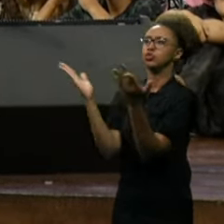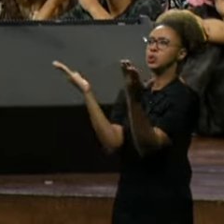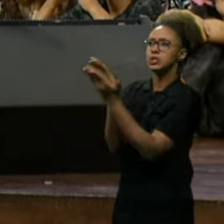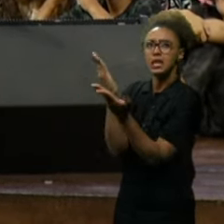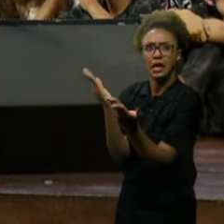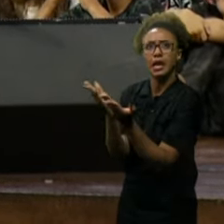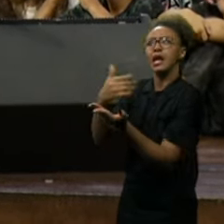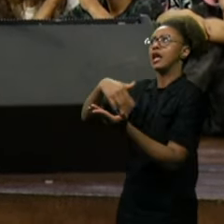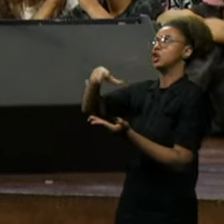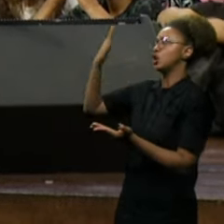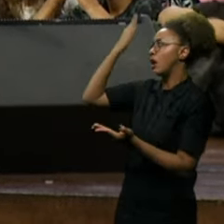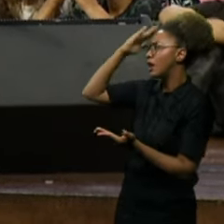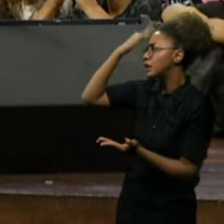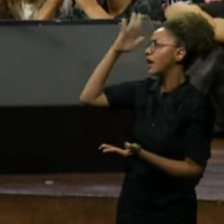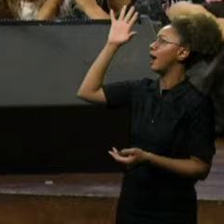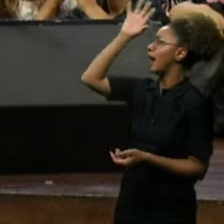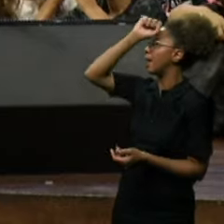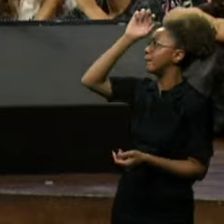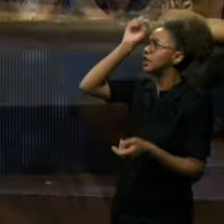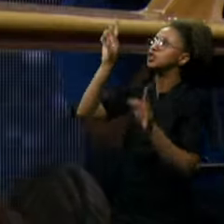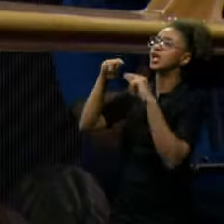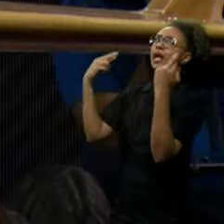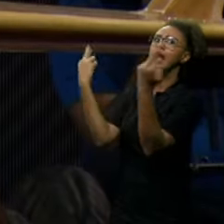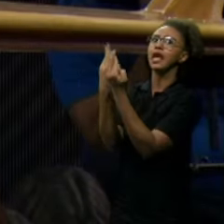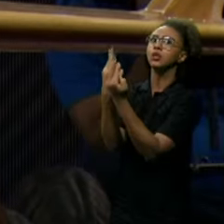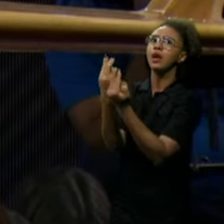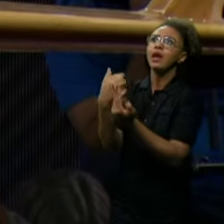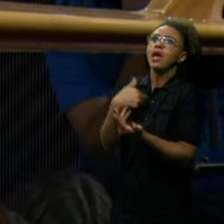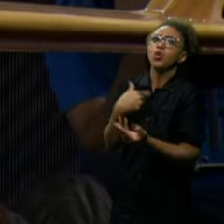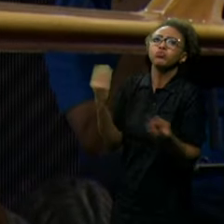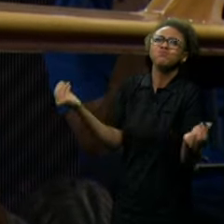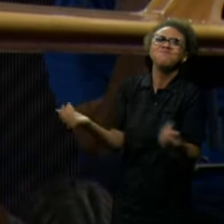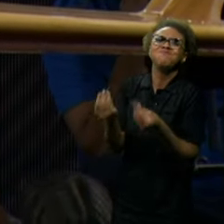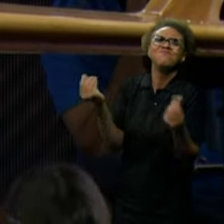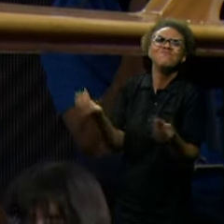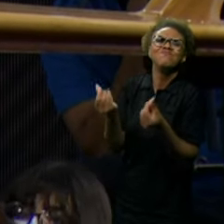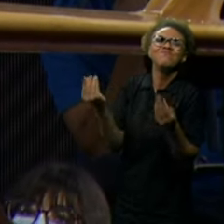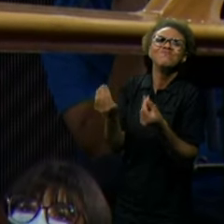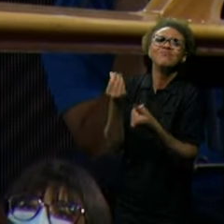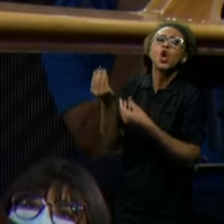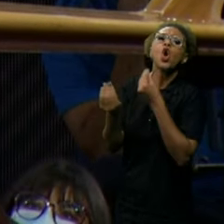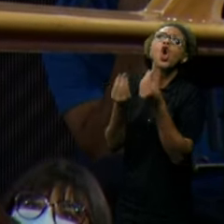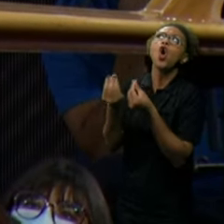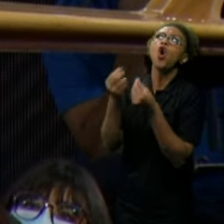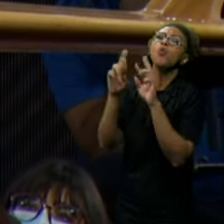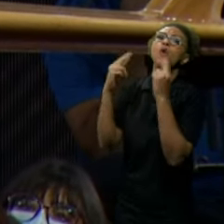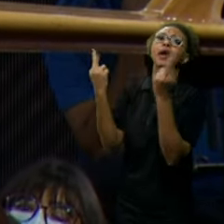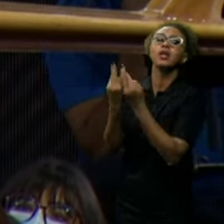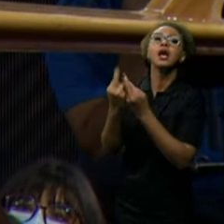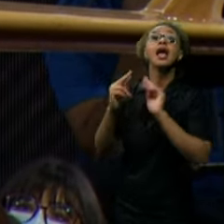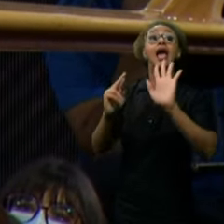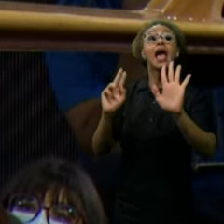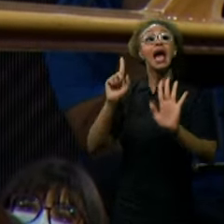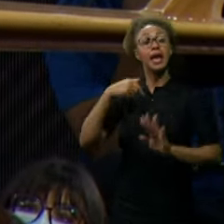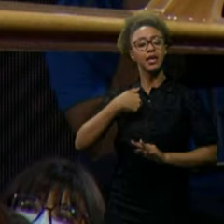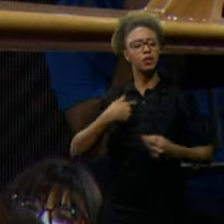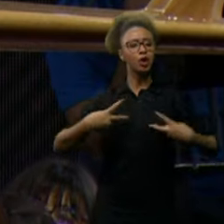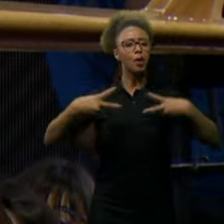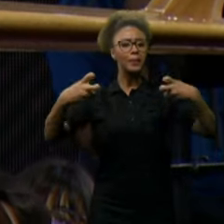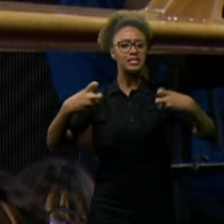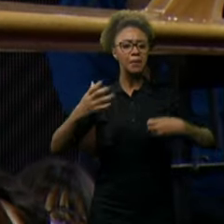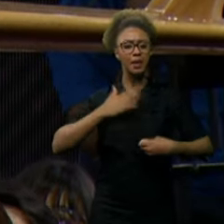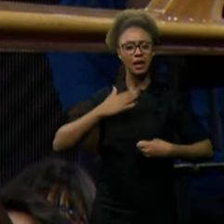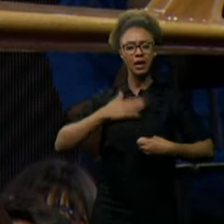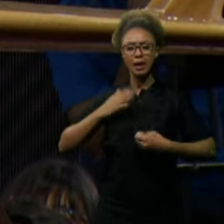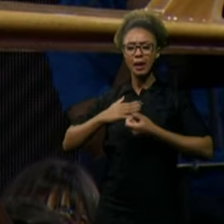o reino eu nunca me achei o reino nunca e quando eu percebi que por causa do meu viés eu tava